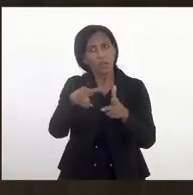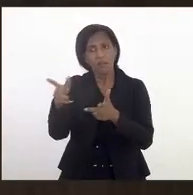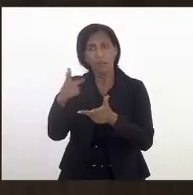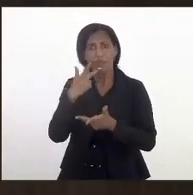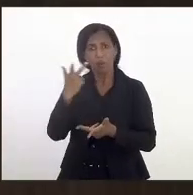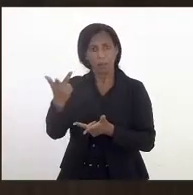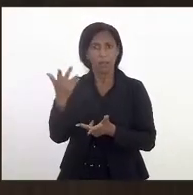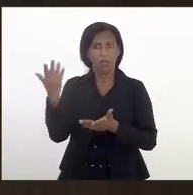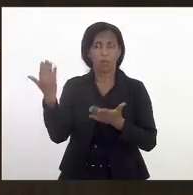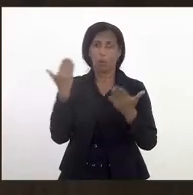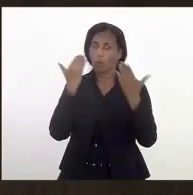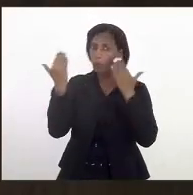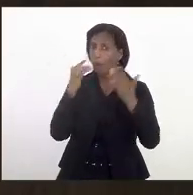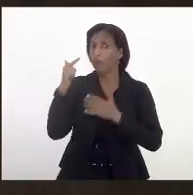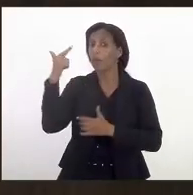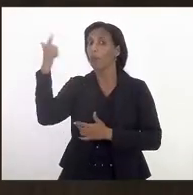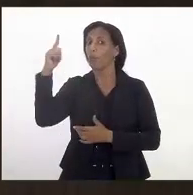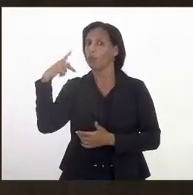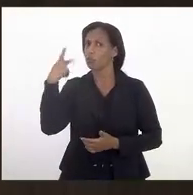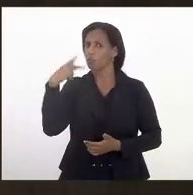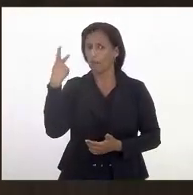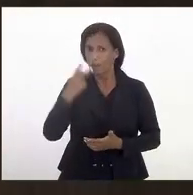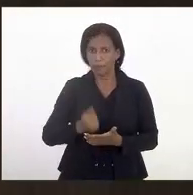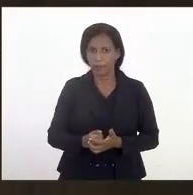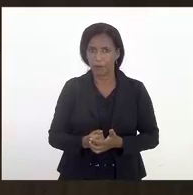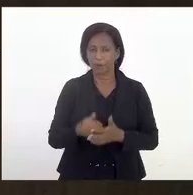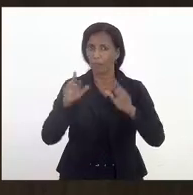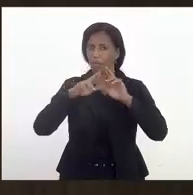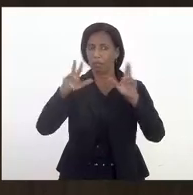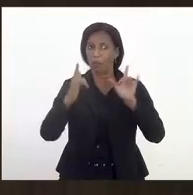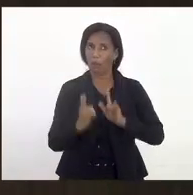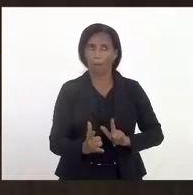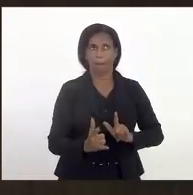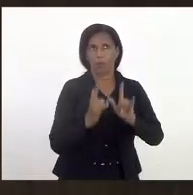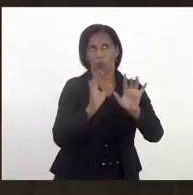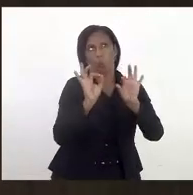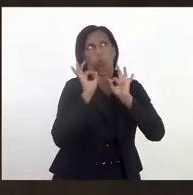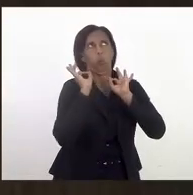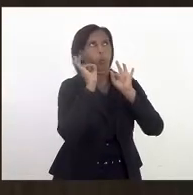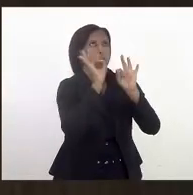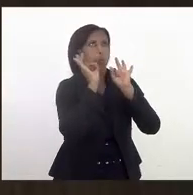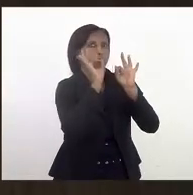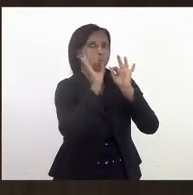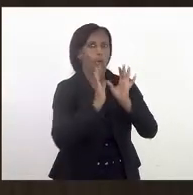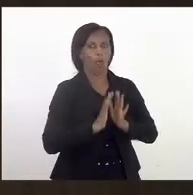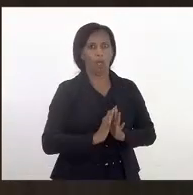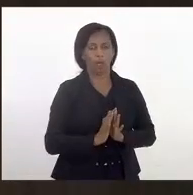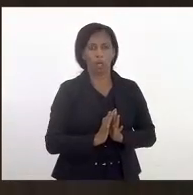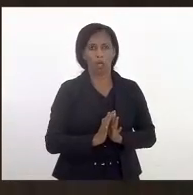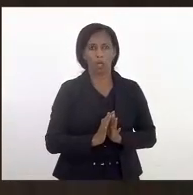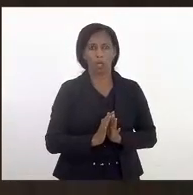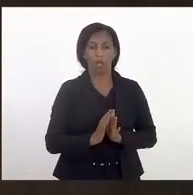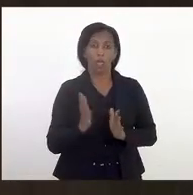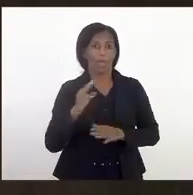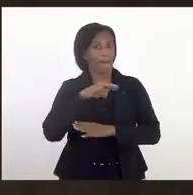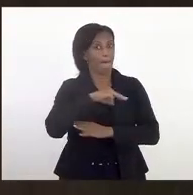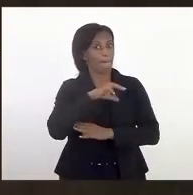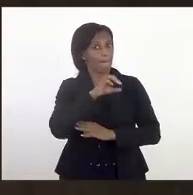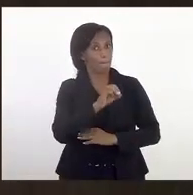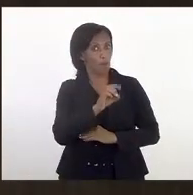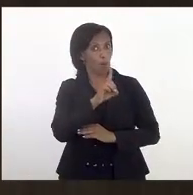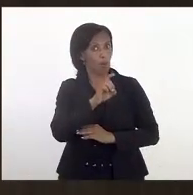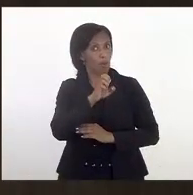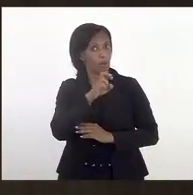comparam com outros parlamentos esse aqui não é um prédio na básico né é um prédio mais moderno